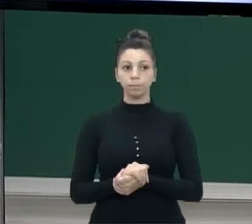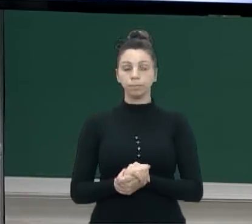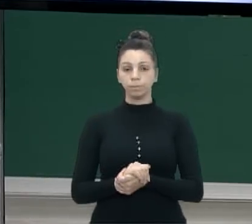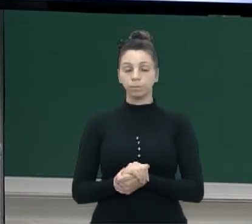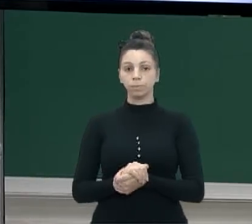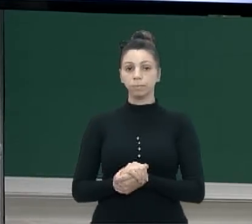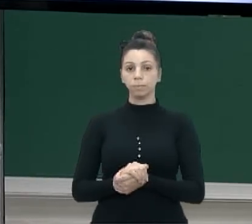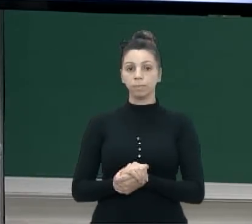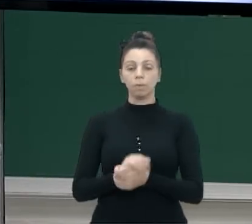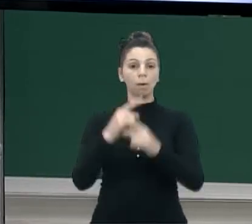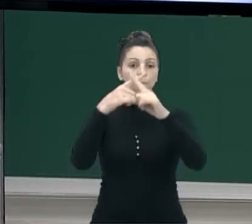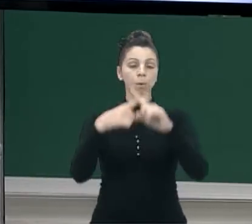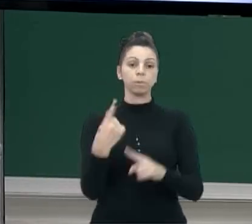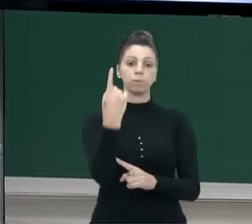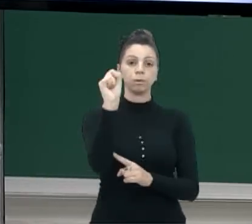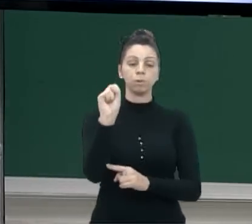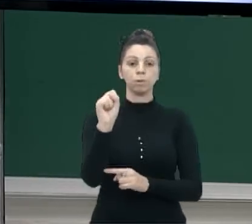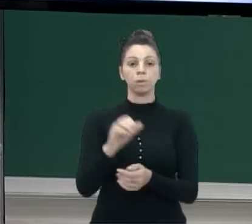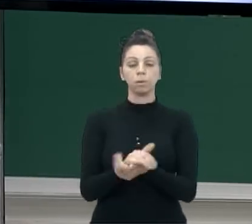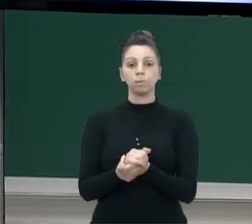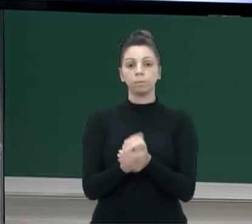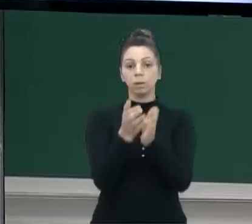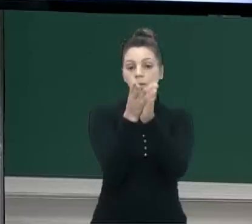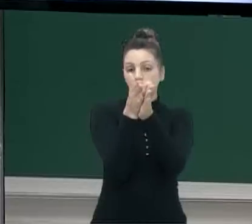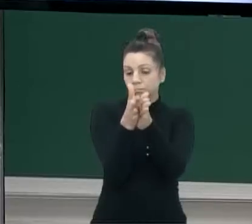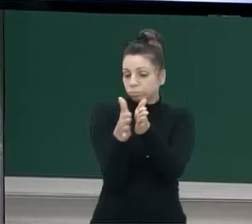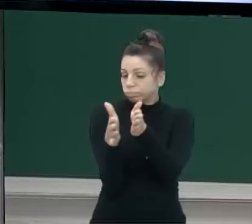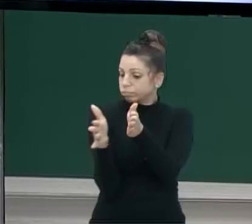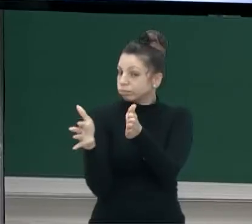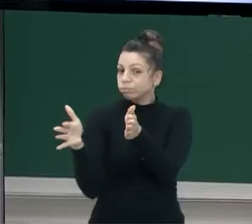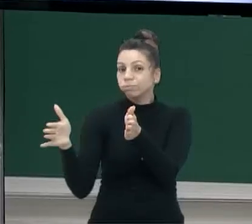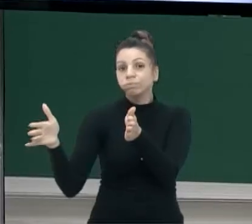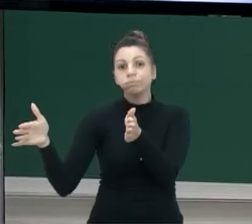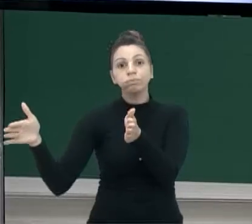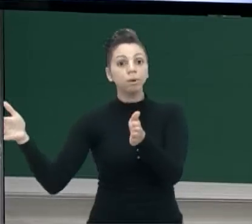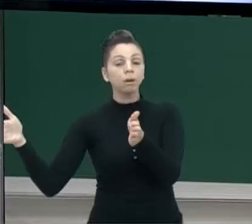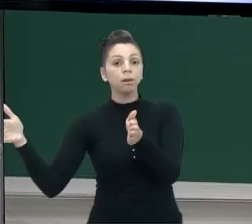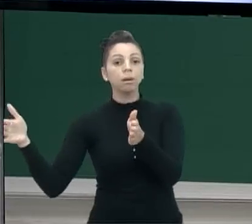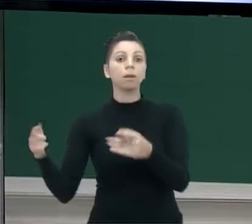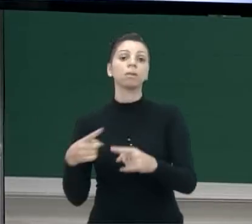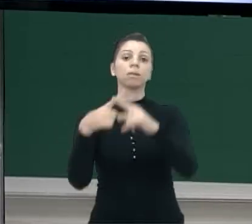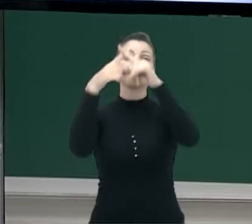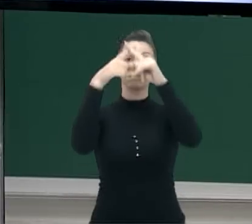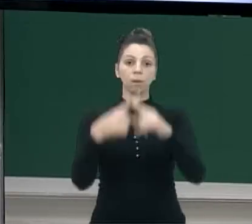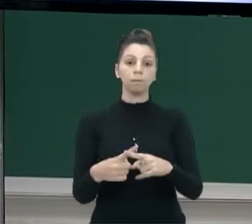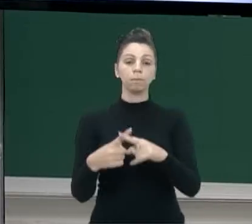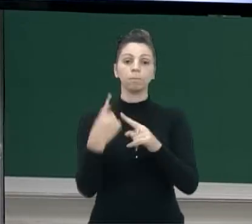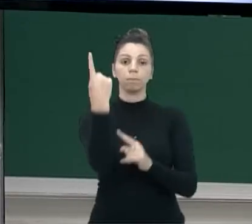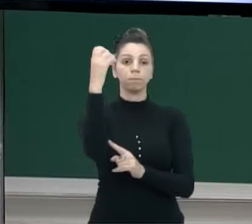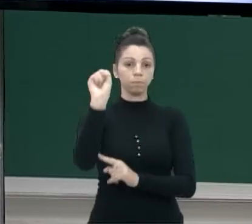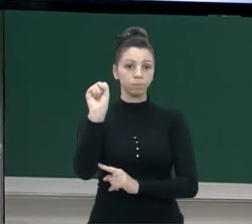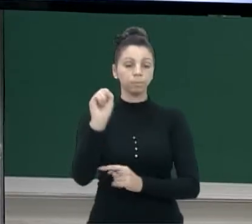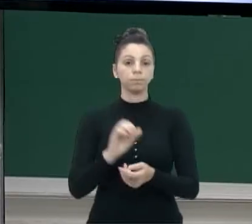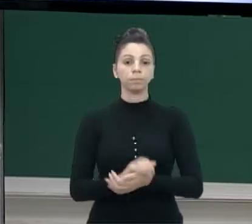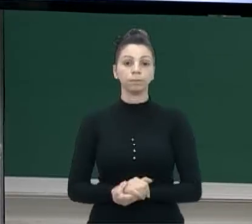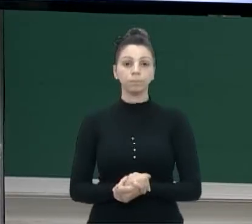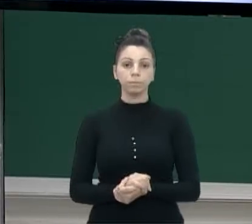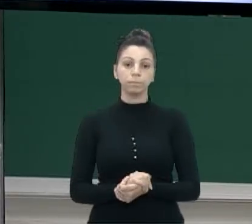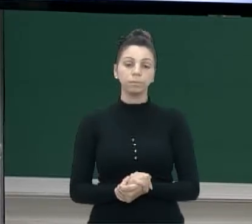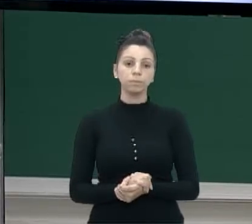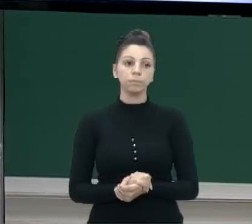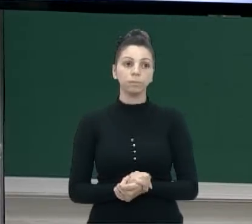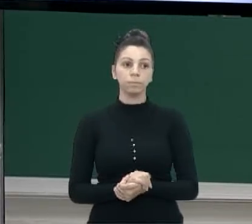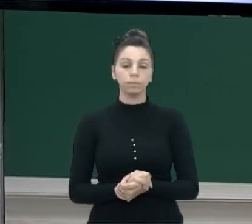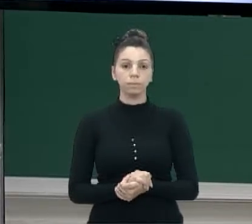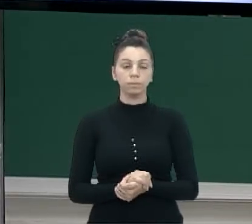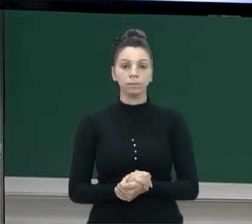Múltiplo de 18, 0, 18, 36, 54, ou seja, tabuada do 18. Se eu olhar